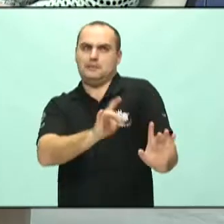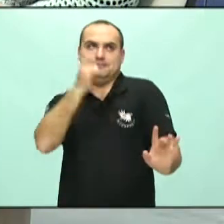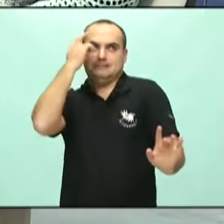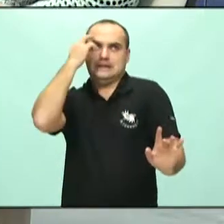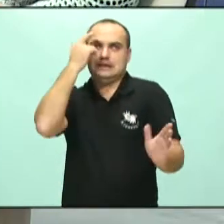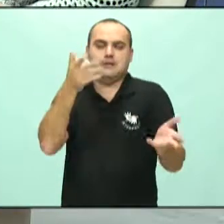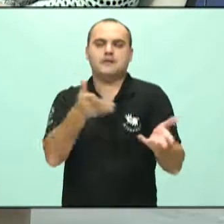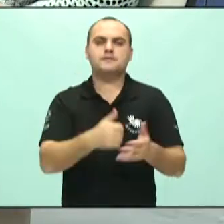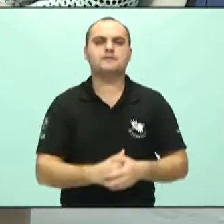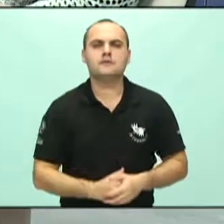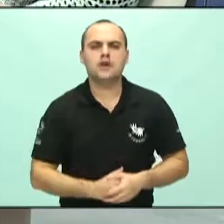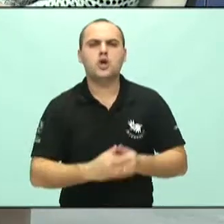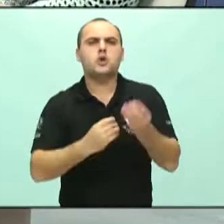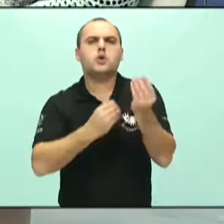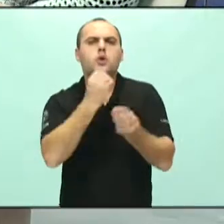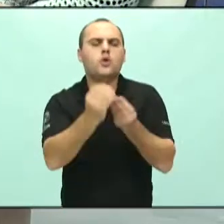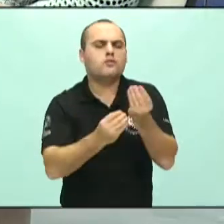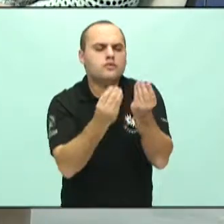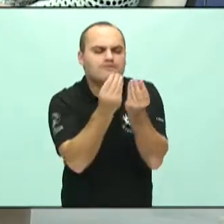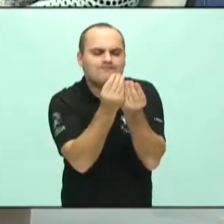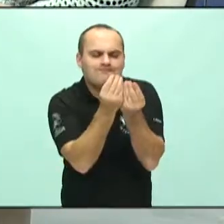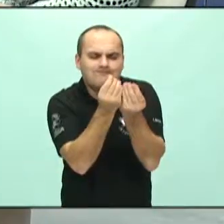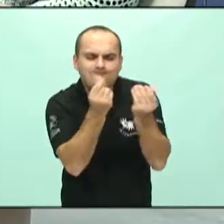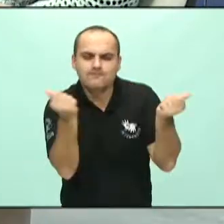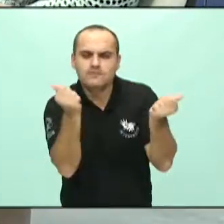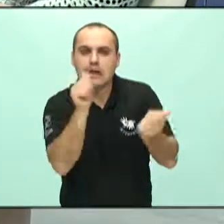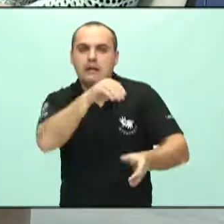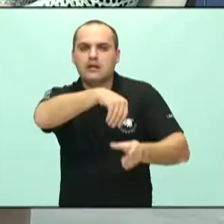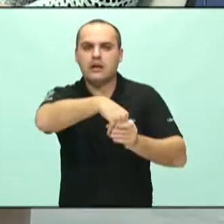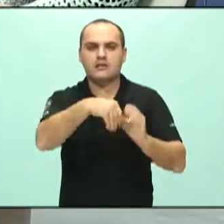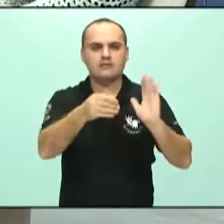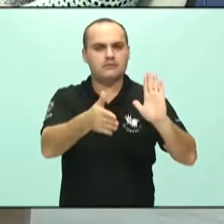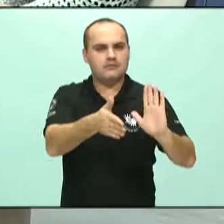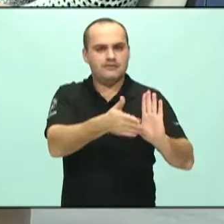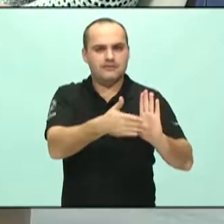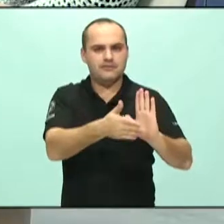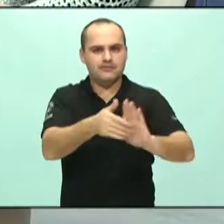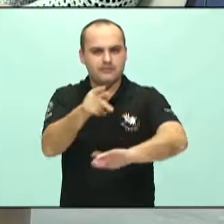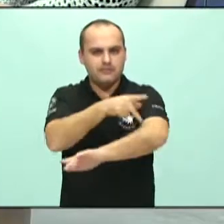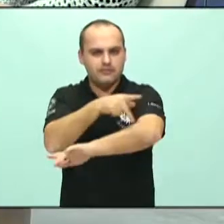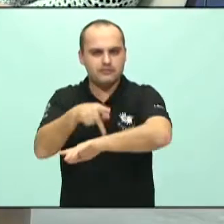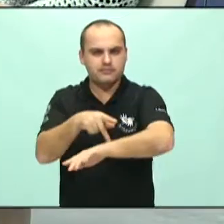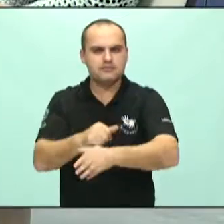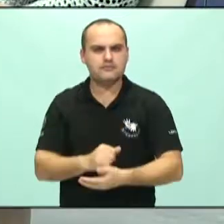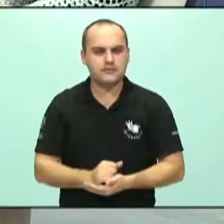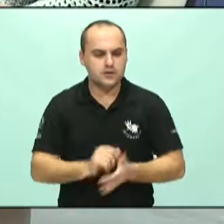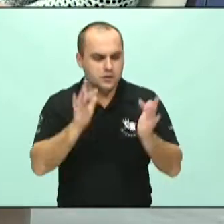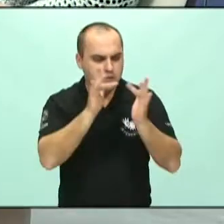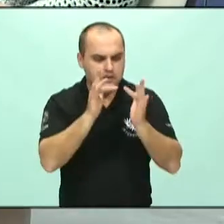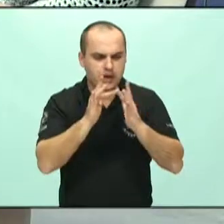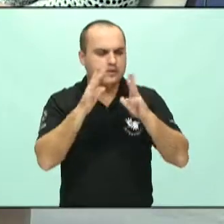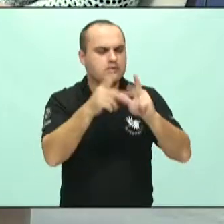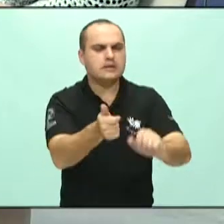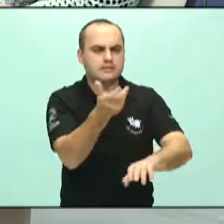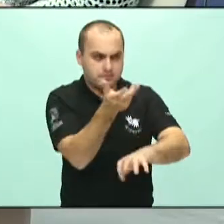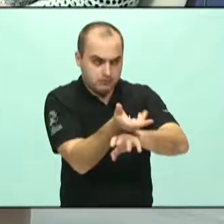como é que ela vai se refinando nessa proposta pedagógica, aliando todas as disciplinas? Pode falar um